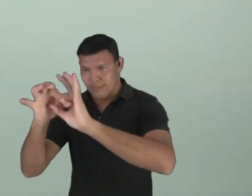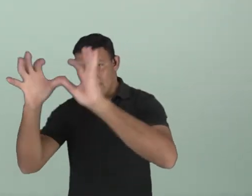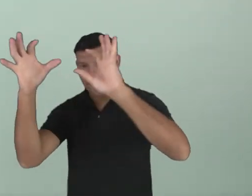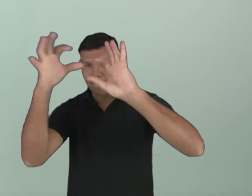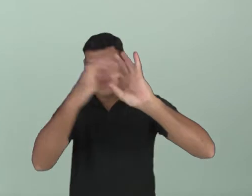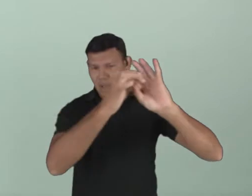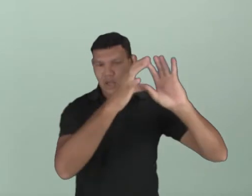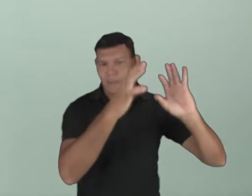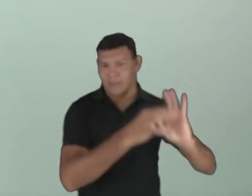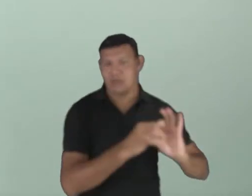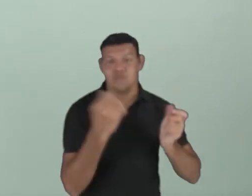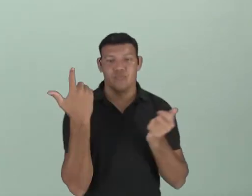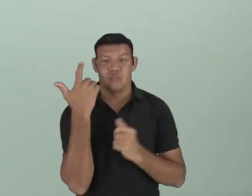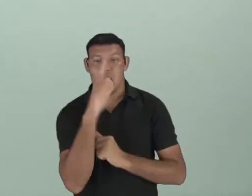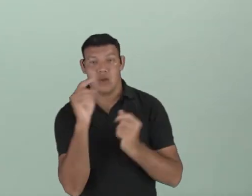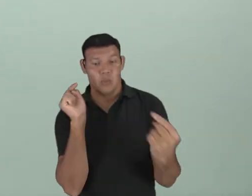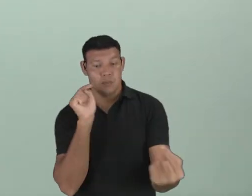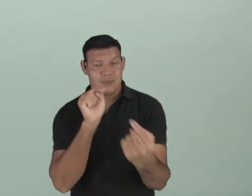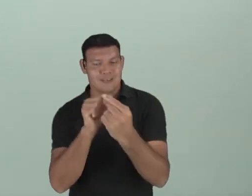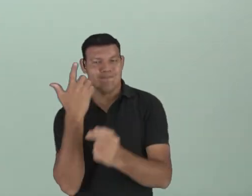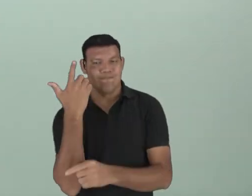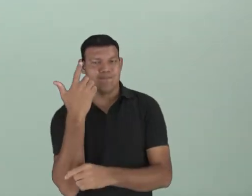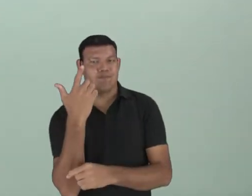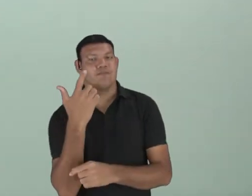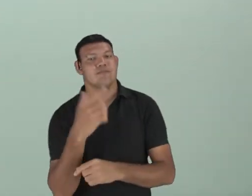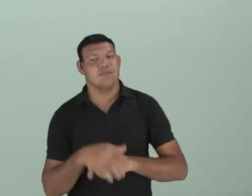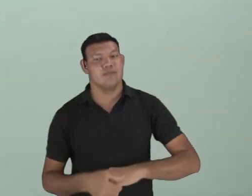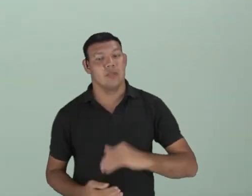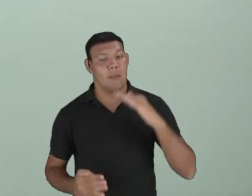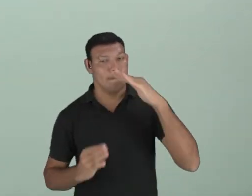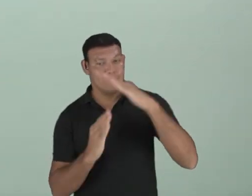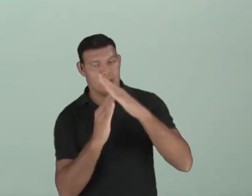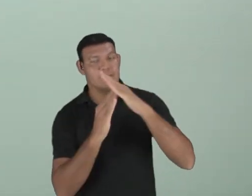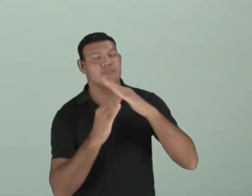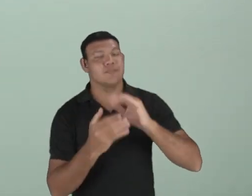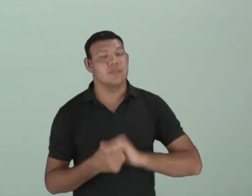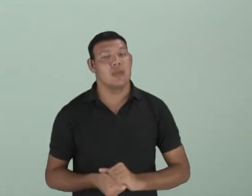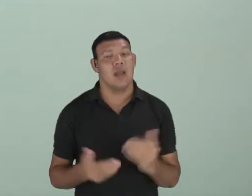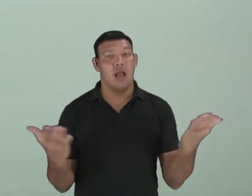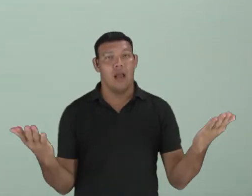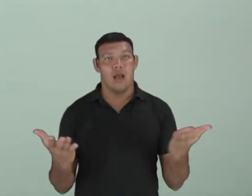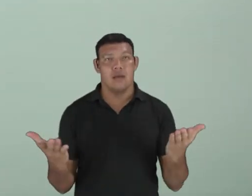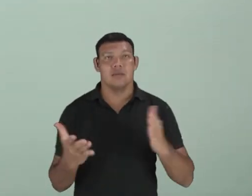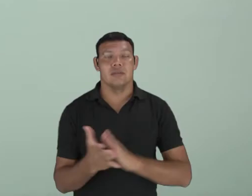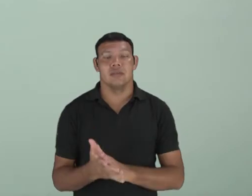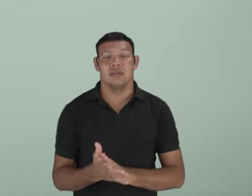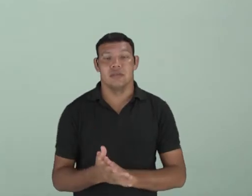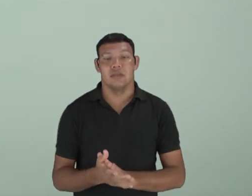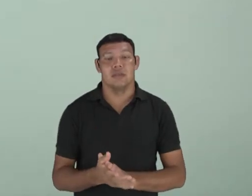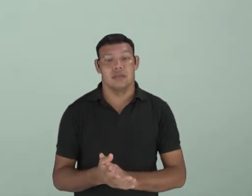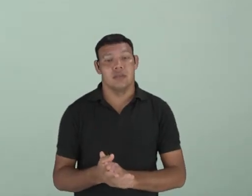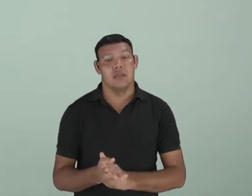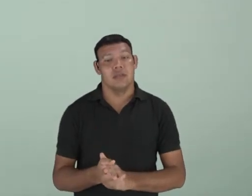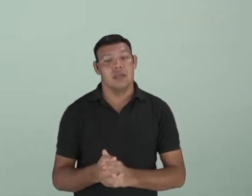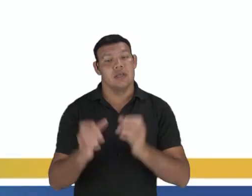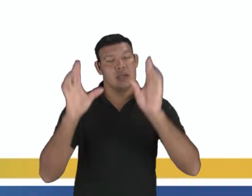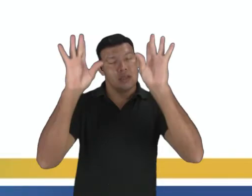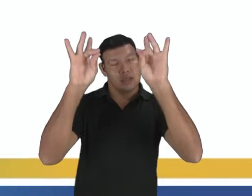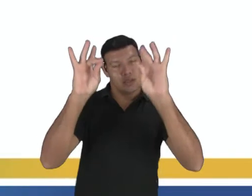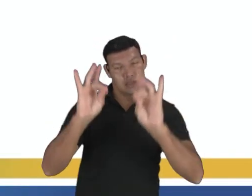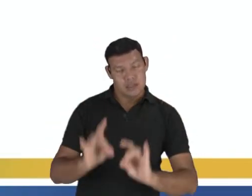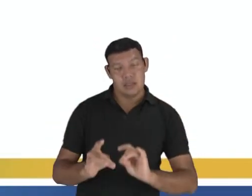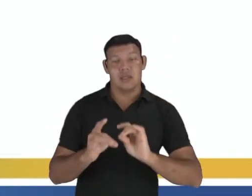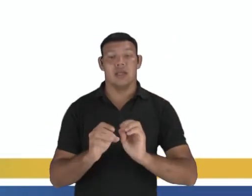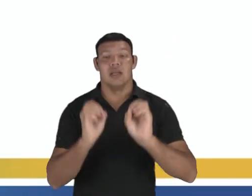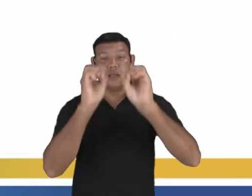consiga alcançar os seus objetivos, né? Então, a gente vai aprender um pouquinho sobre elas. E aí, a Organização das